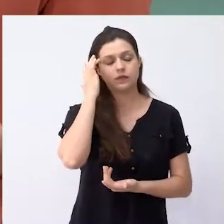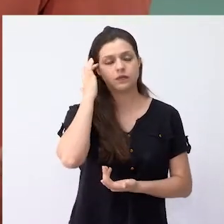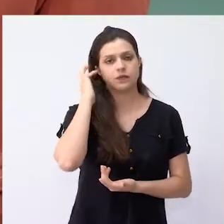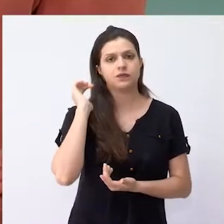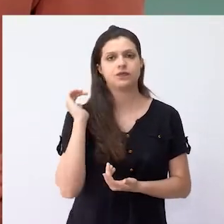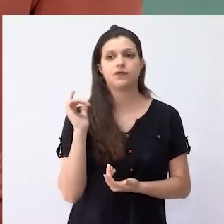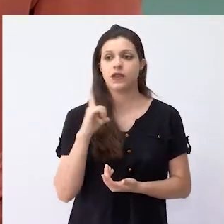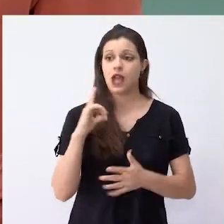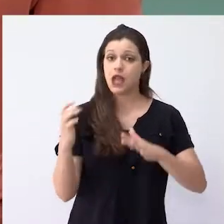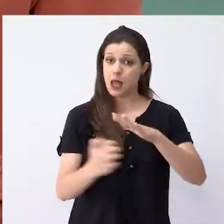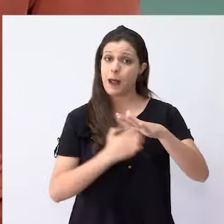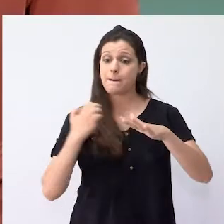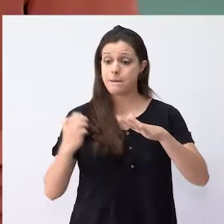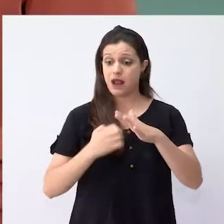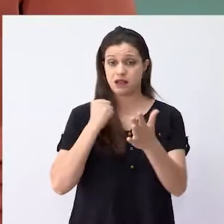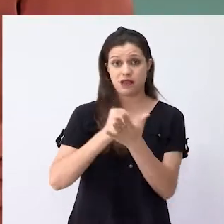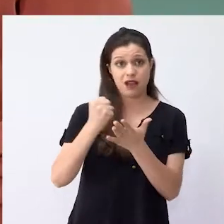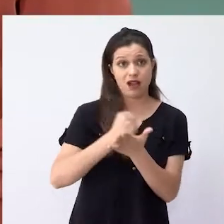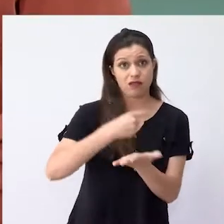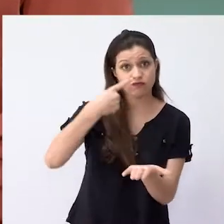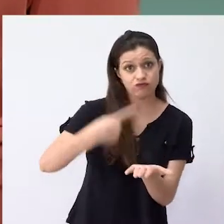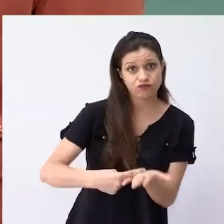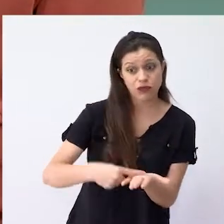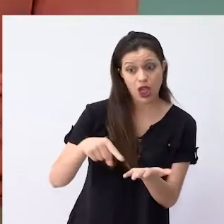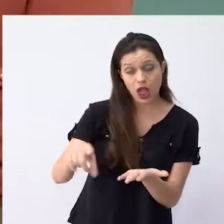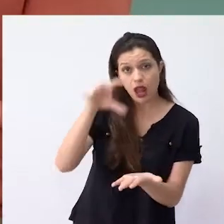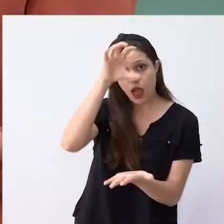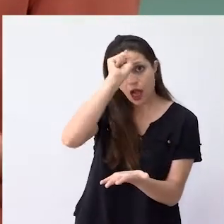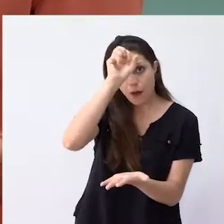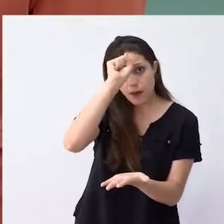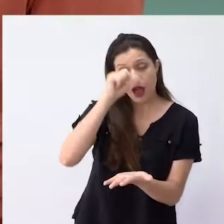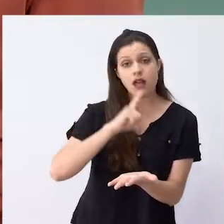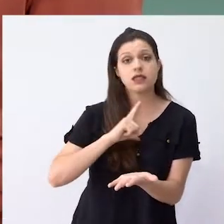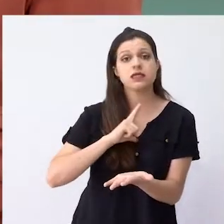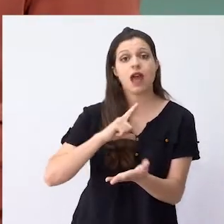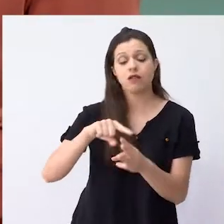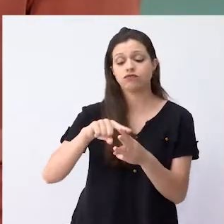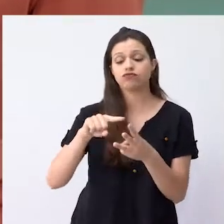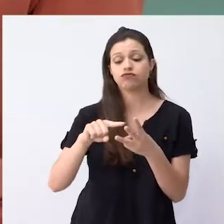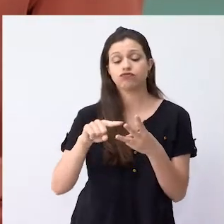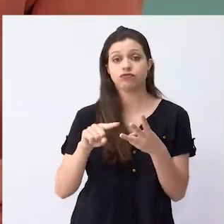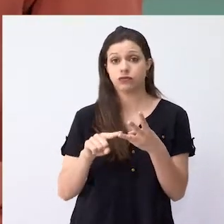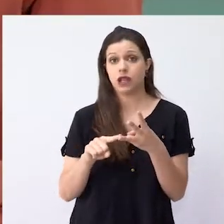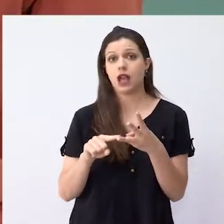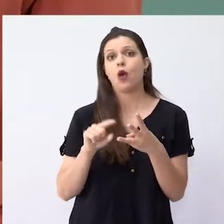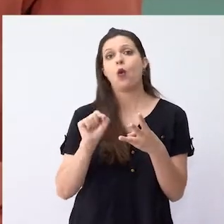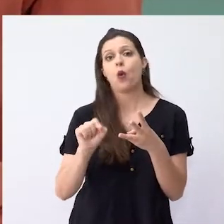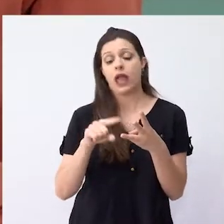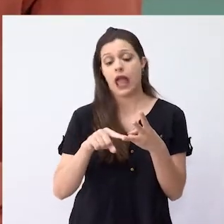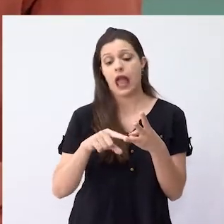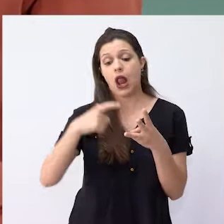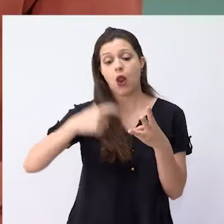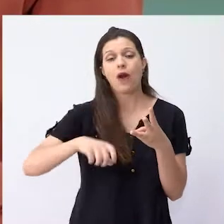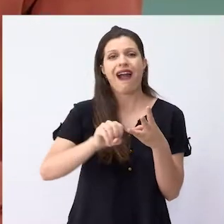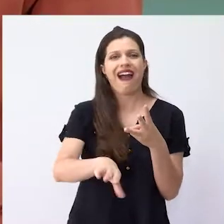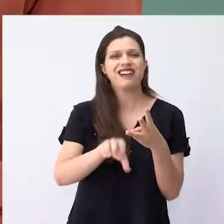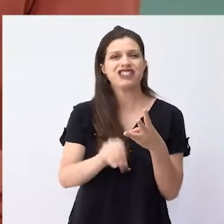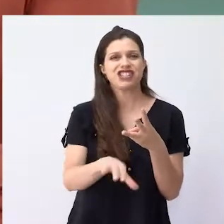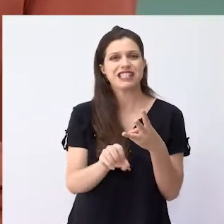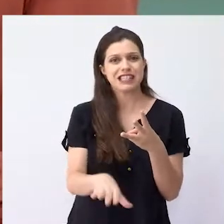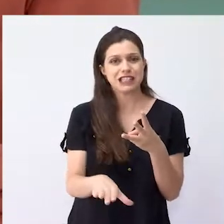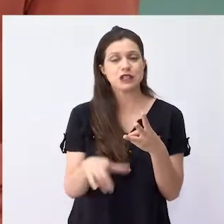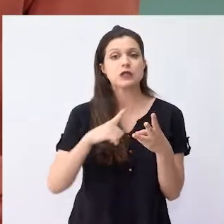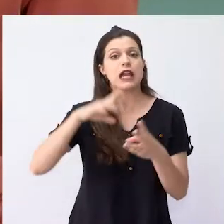da empresa contratante e ele que é aprendiz, um terceiro ator que é uma entidade de ensino que faz a